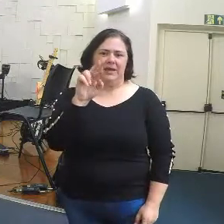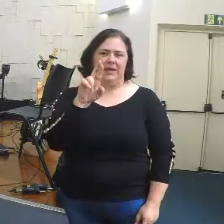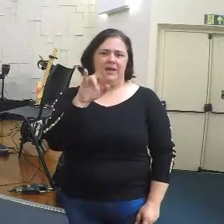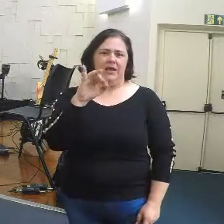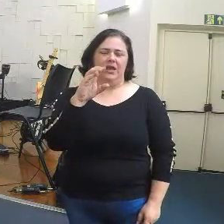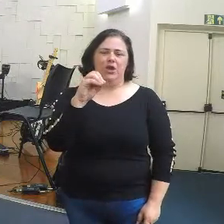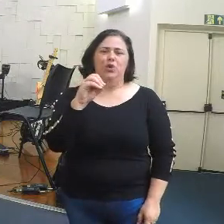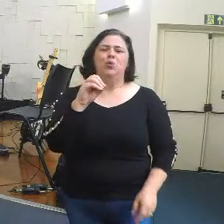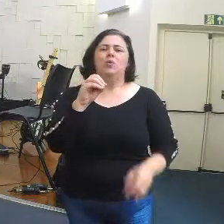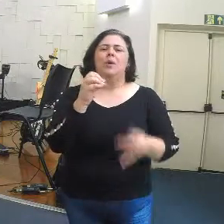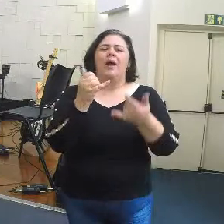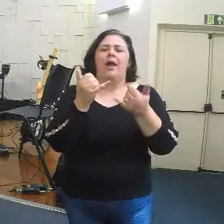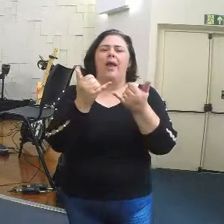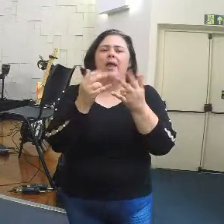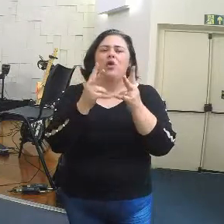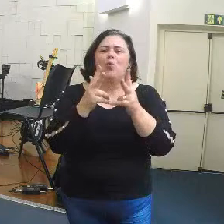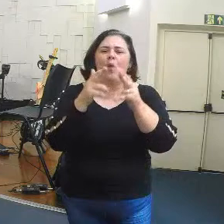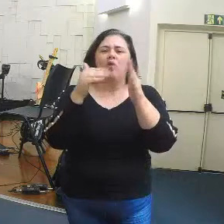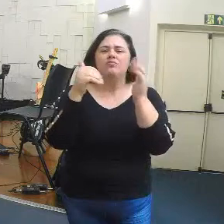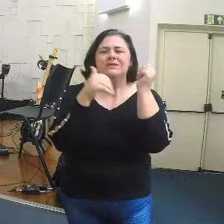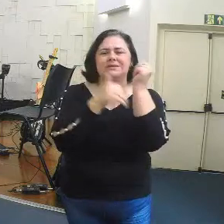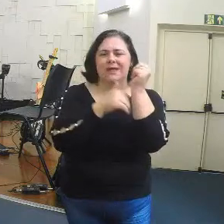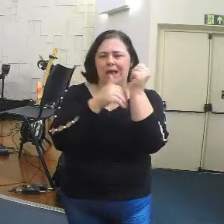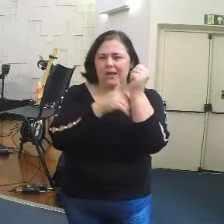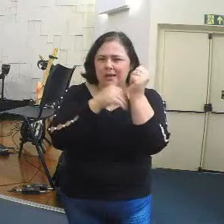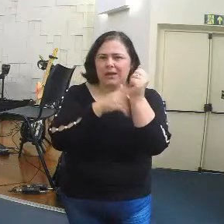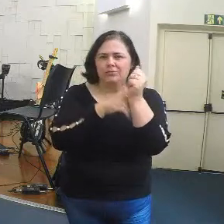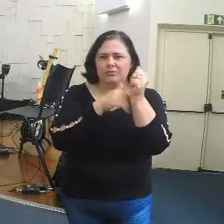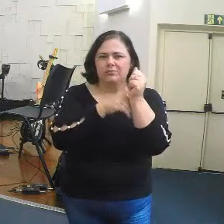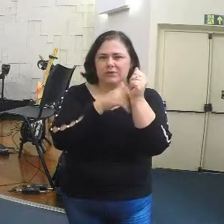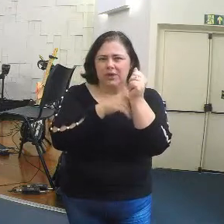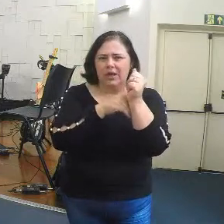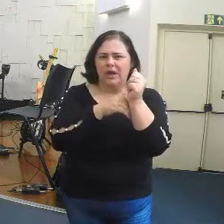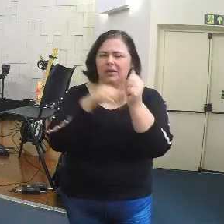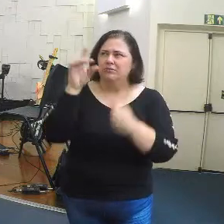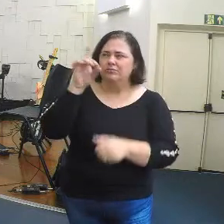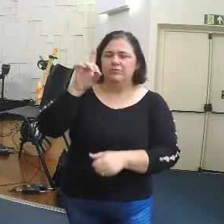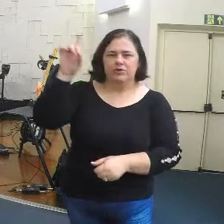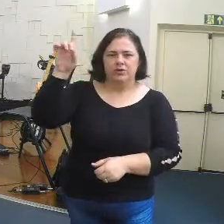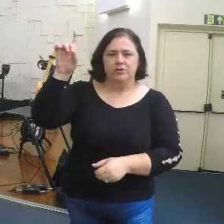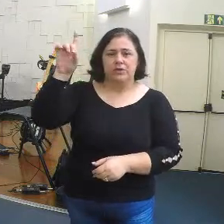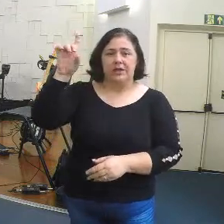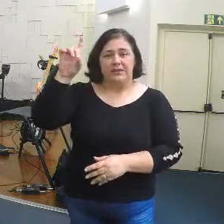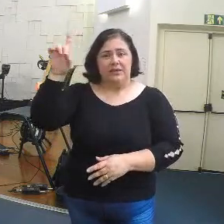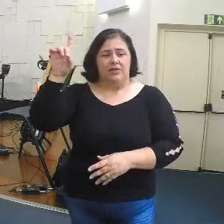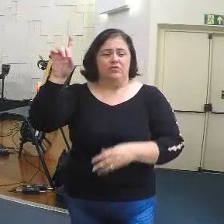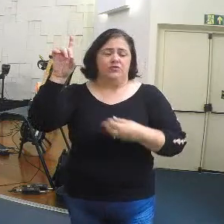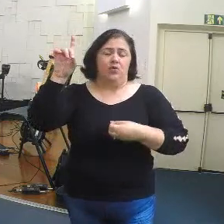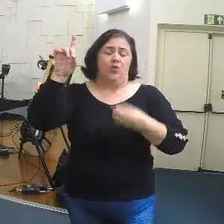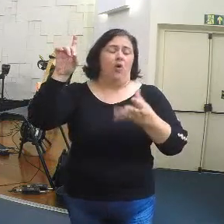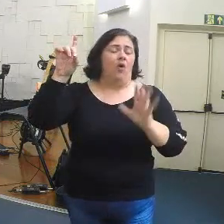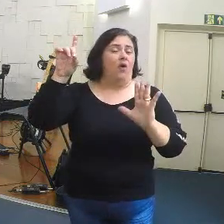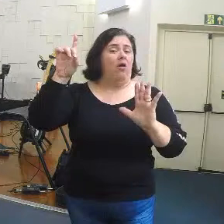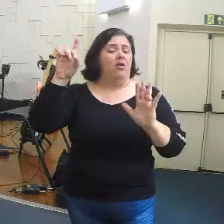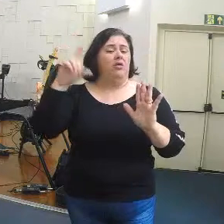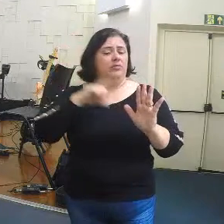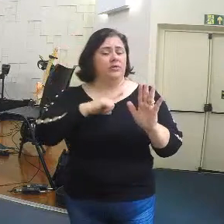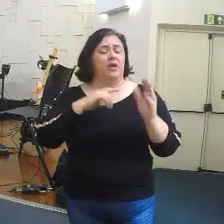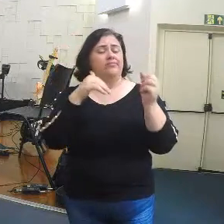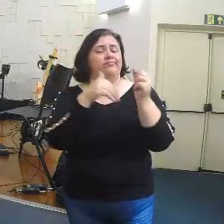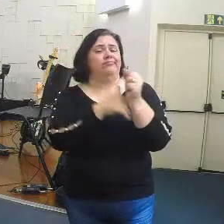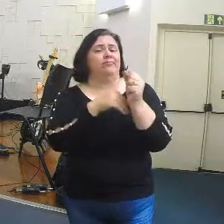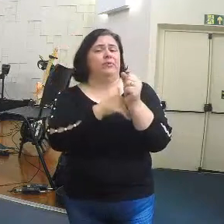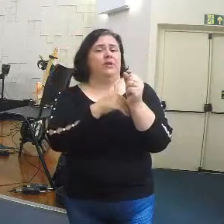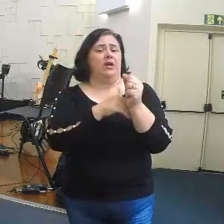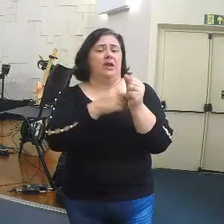que estava oculto e que Deus confiou àqueles que Ele escolheu para comunicar de uma forma que nós pudéssemos